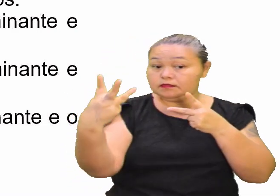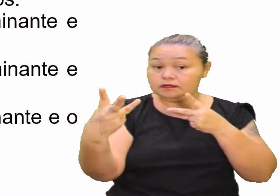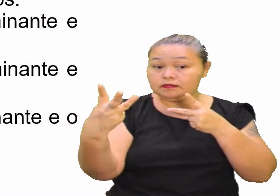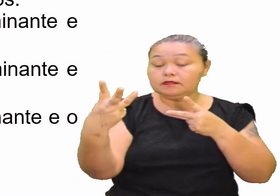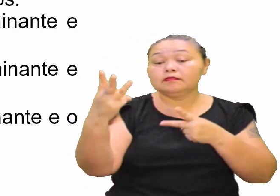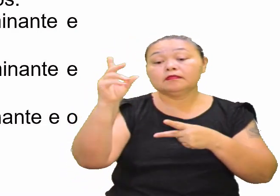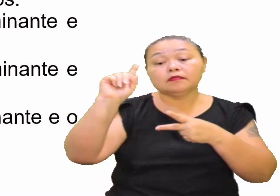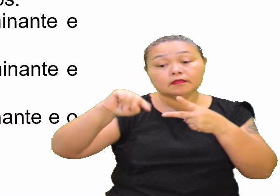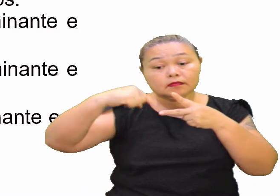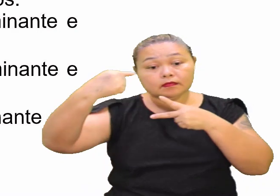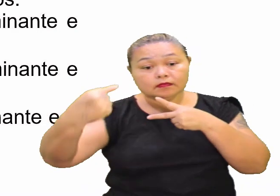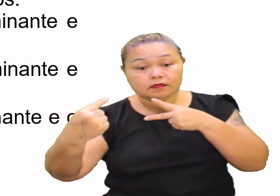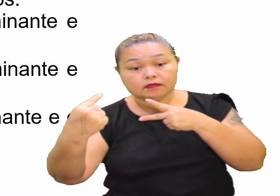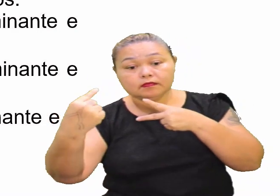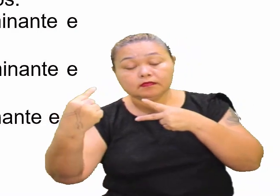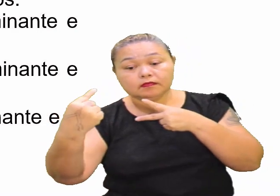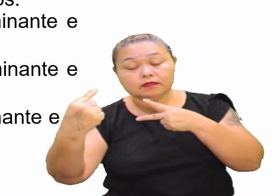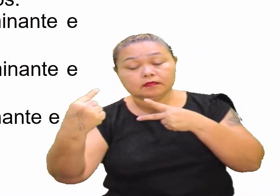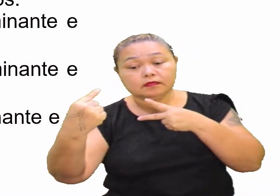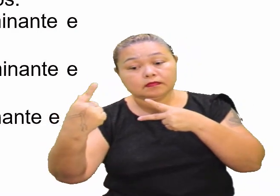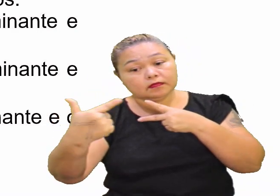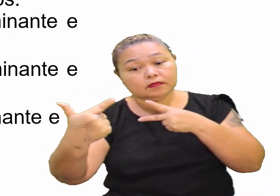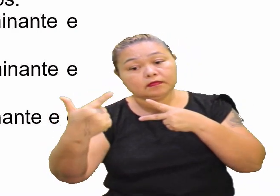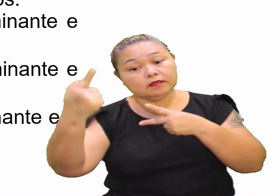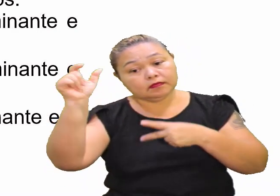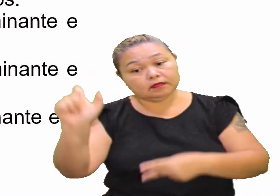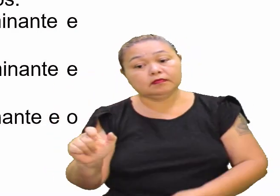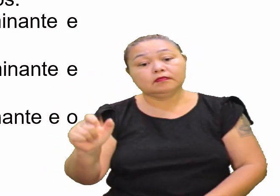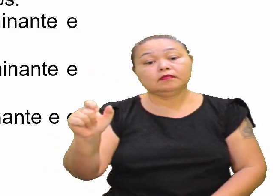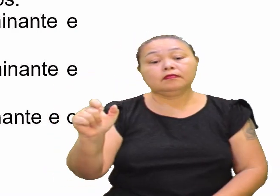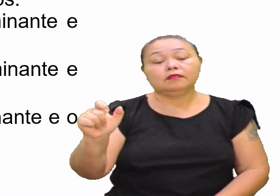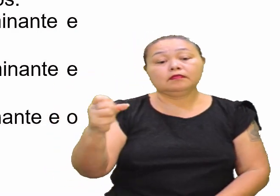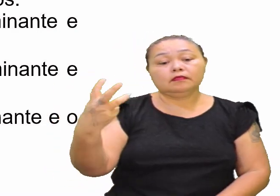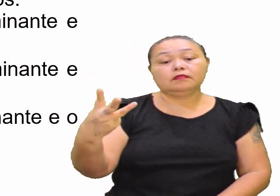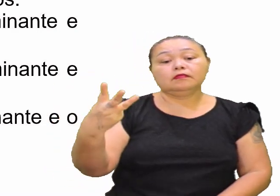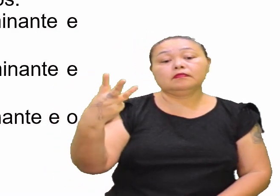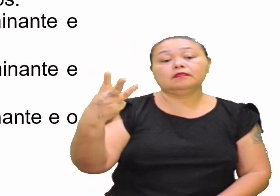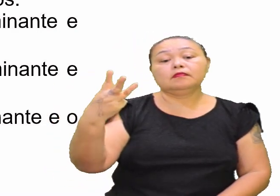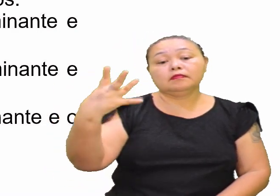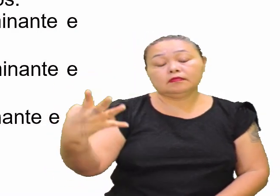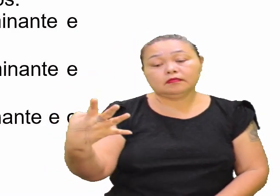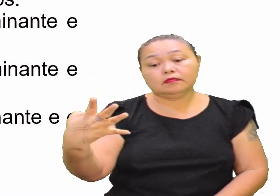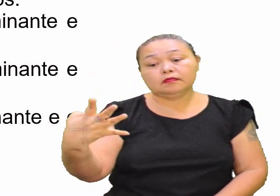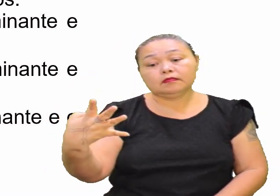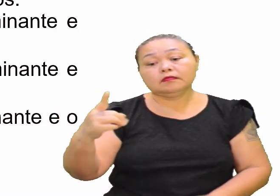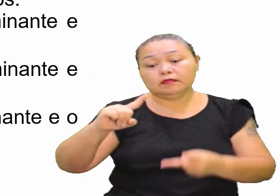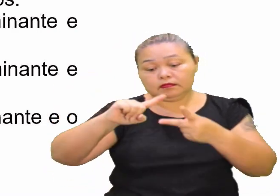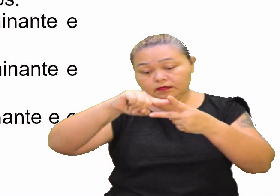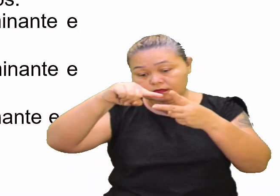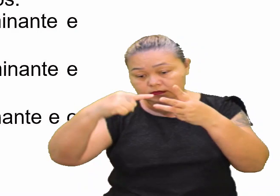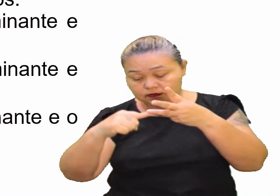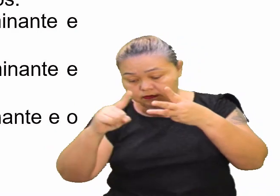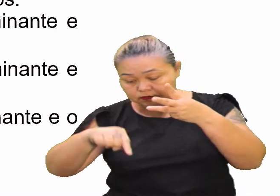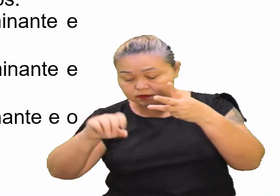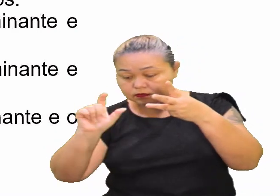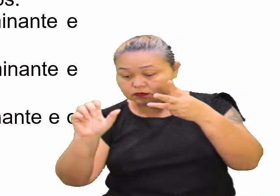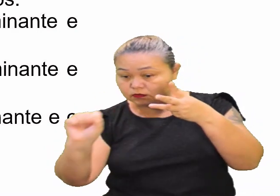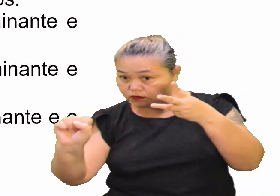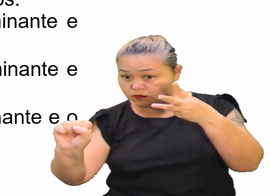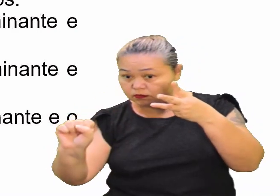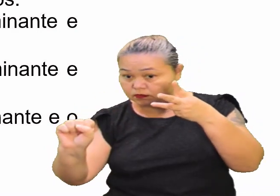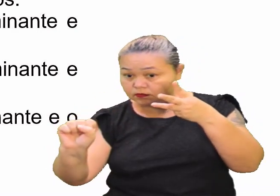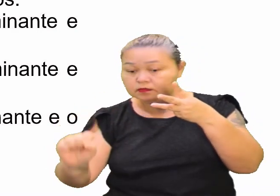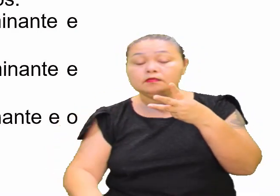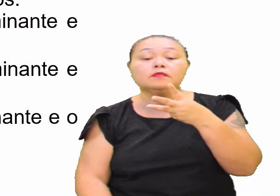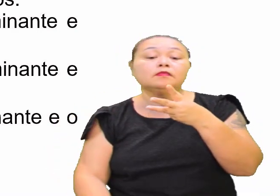acontece com homem e com mulher. Se for sexual, ou só com homem ou só com mulher. Como eu tenho homem e como